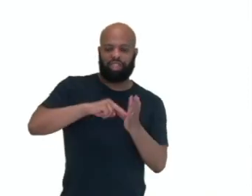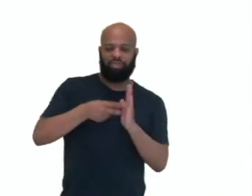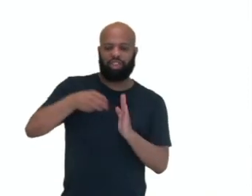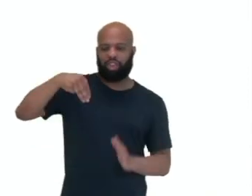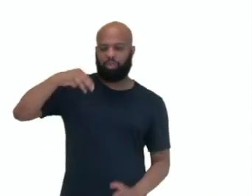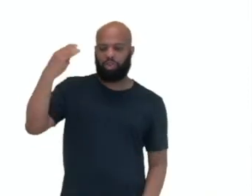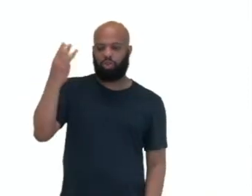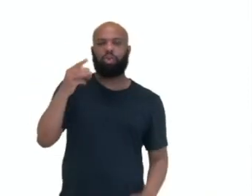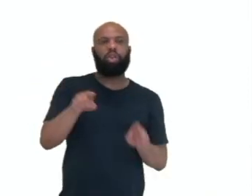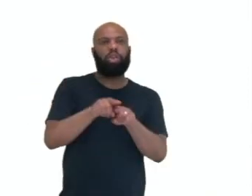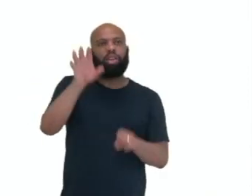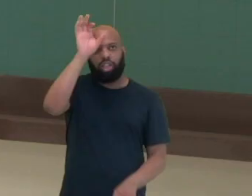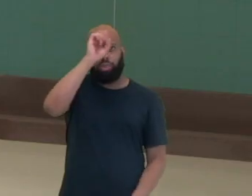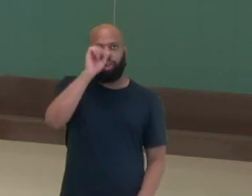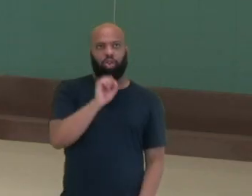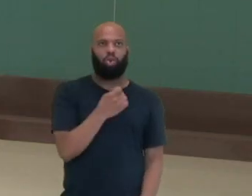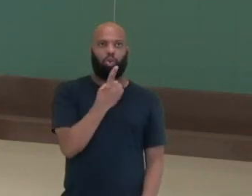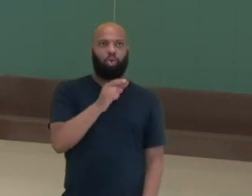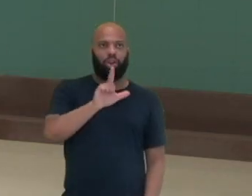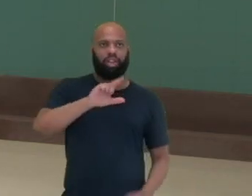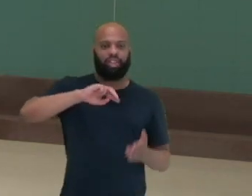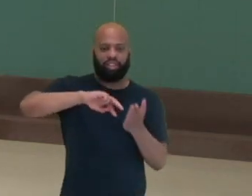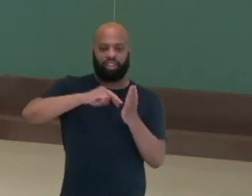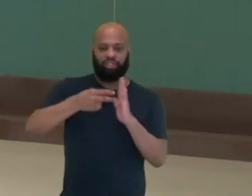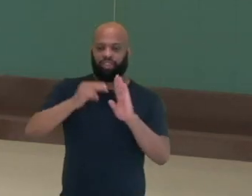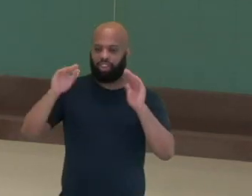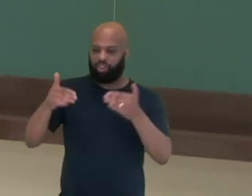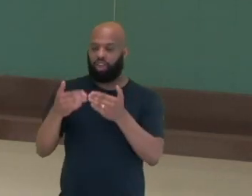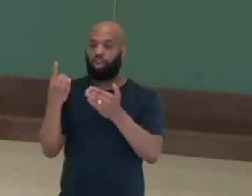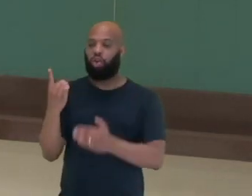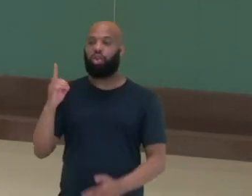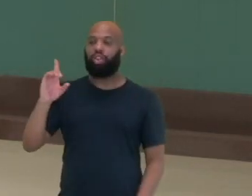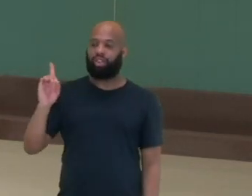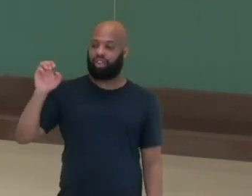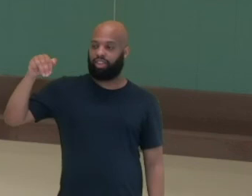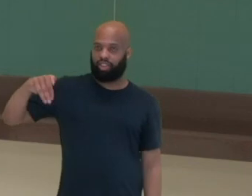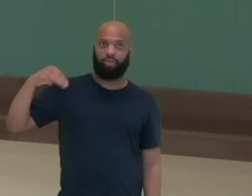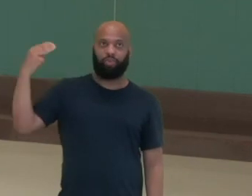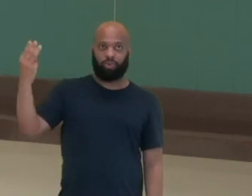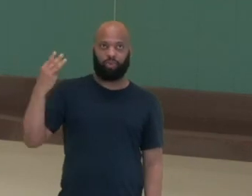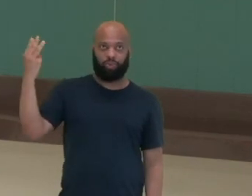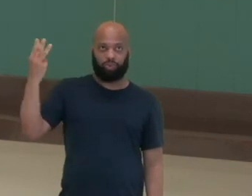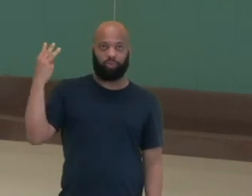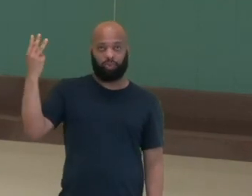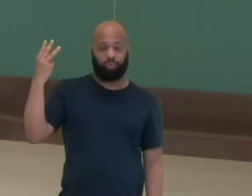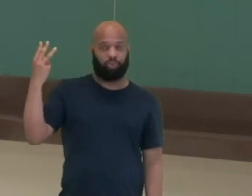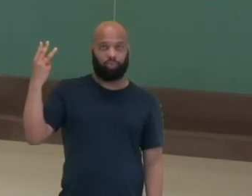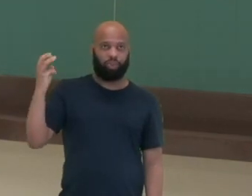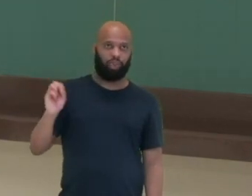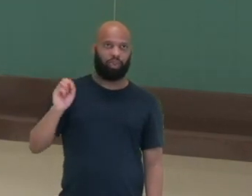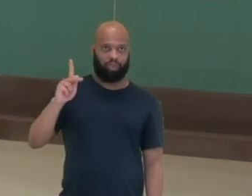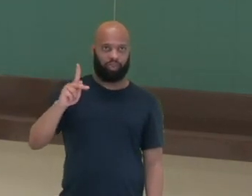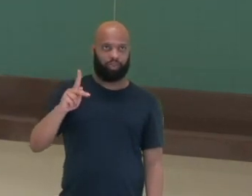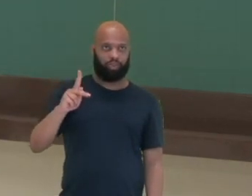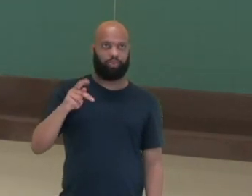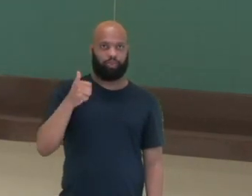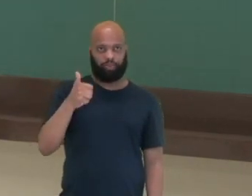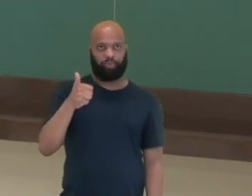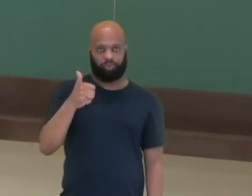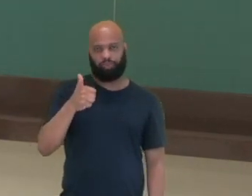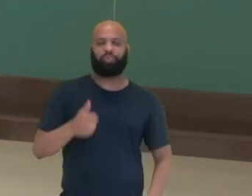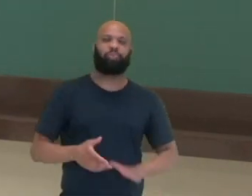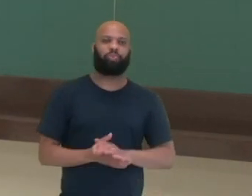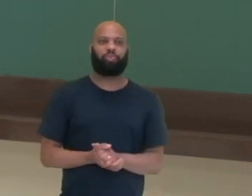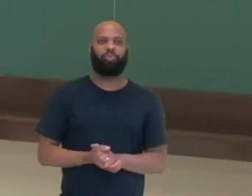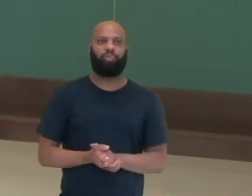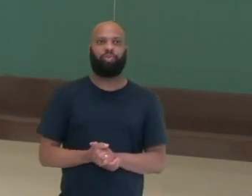e também aprendemos que 1 litro equivale a 1 decímetro, né? a 1 decímetro cúbico, tá bom? Belezinha?